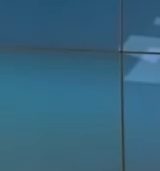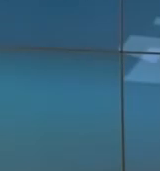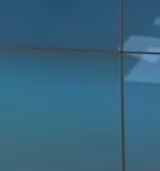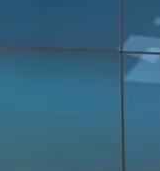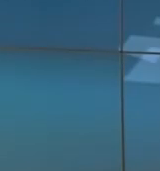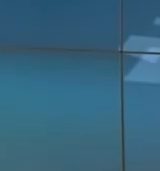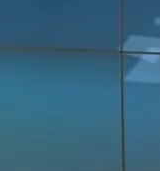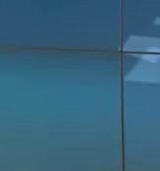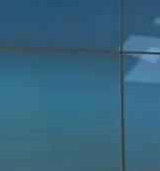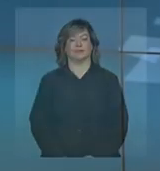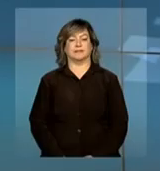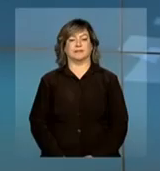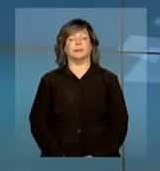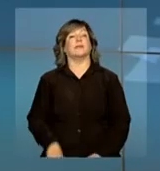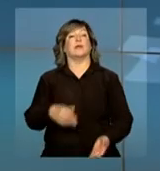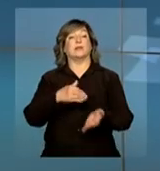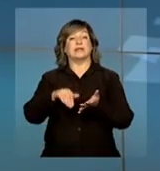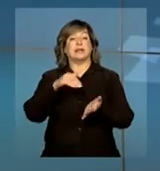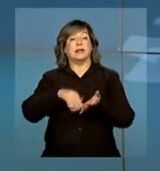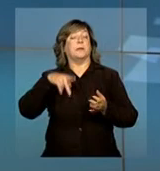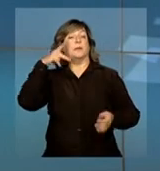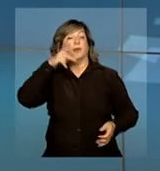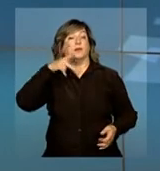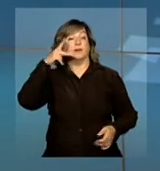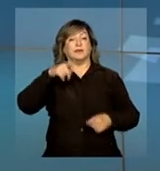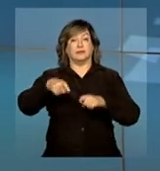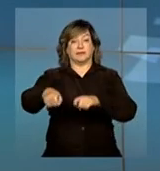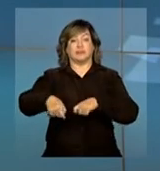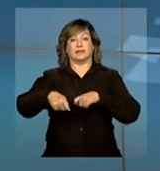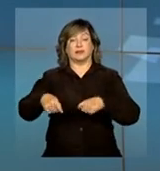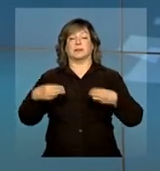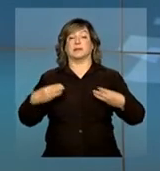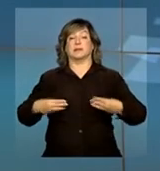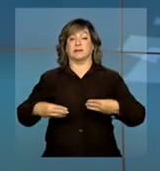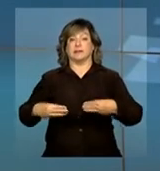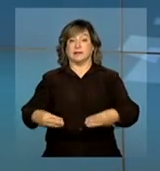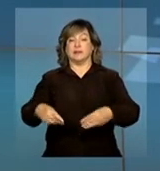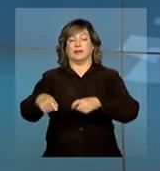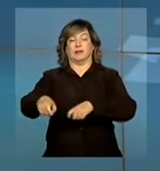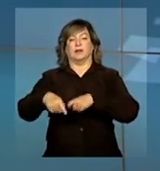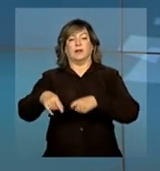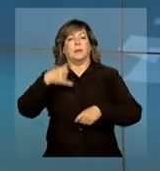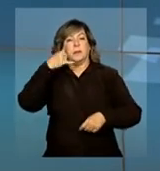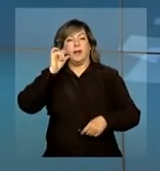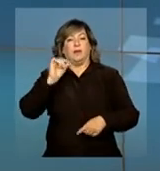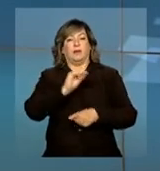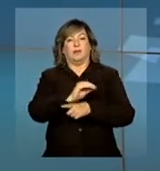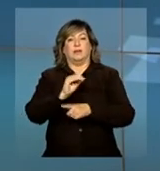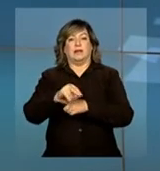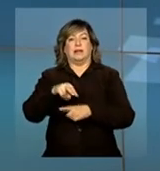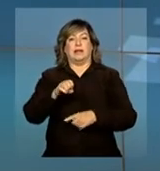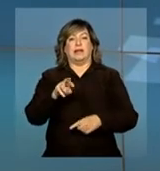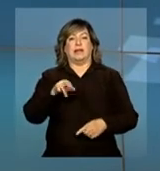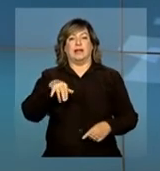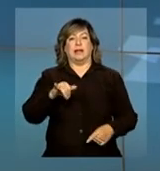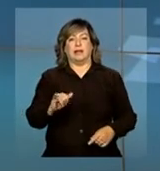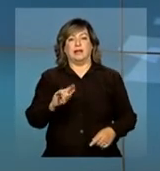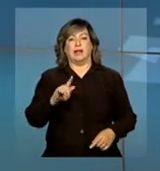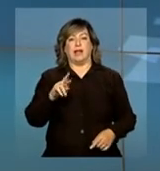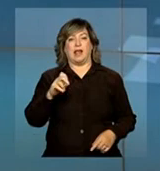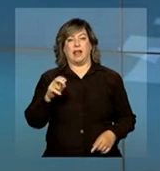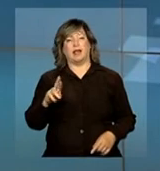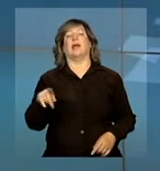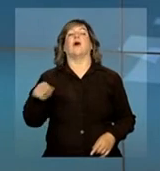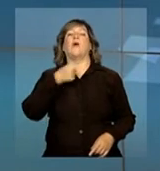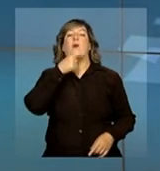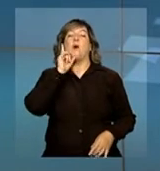E o secretário de Política Agrícola do Ministério da Agricultura, Pecuária e Abastecimento, Nery Geller, conversou